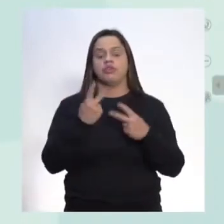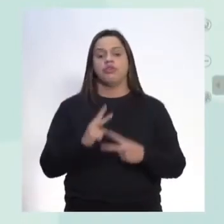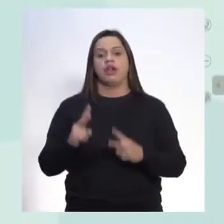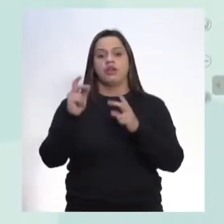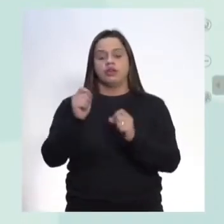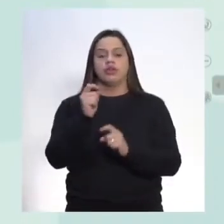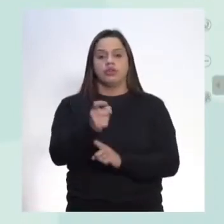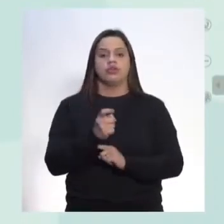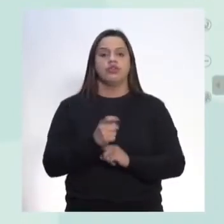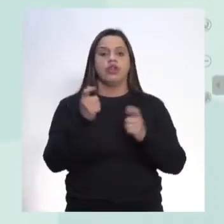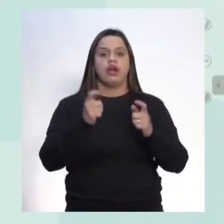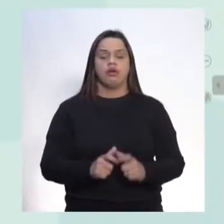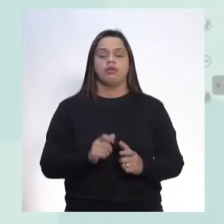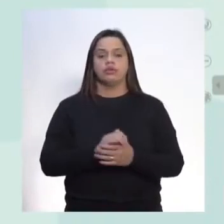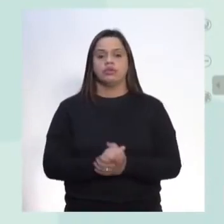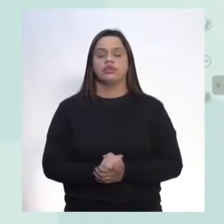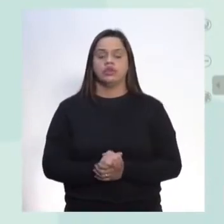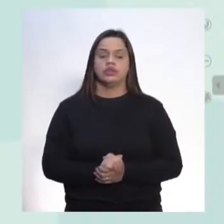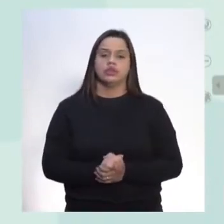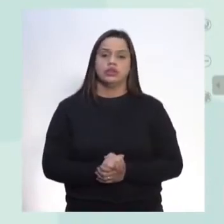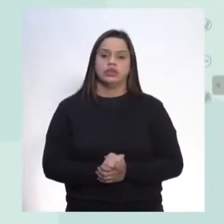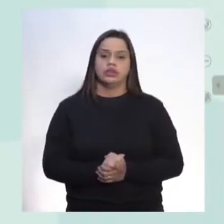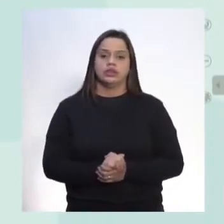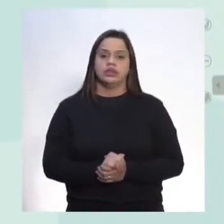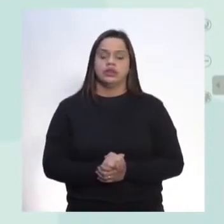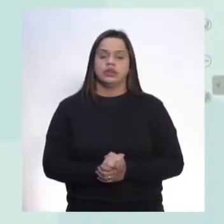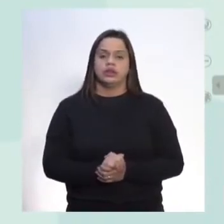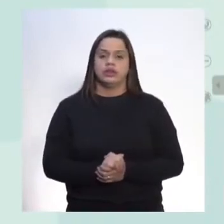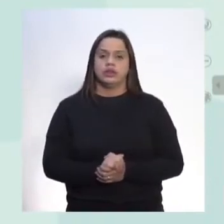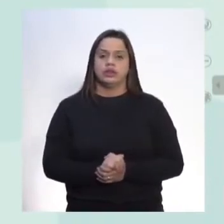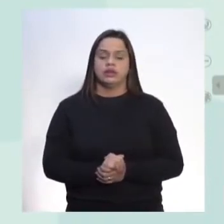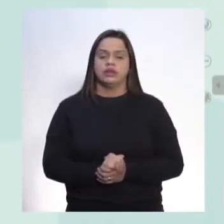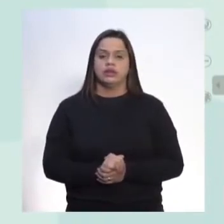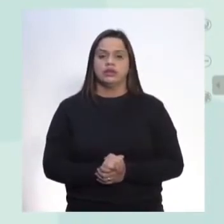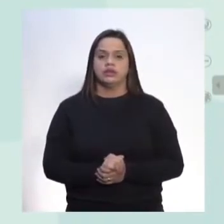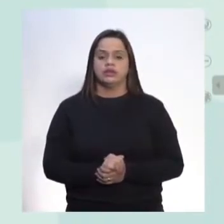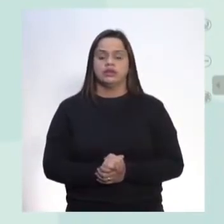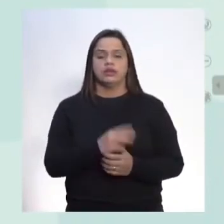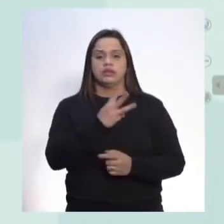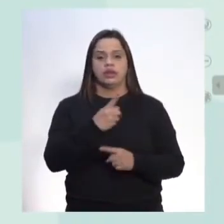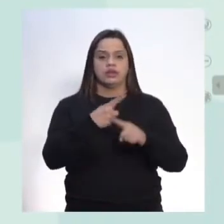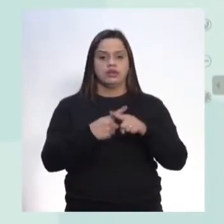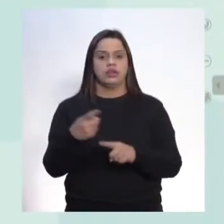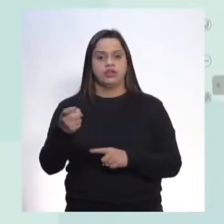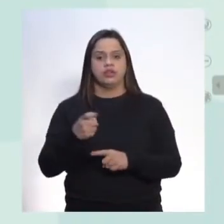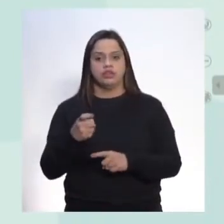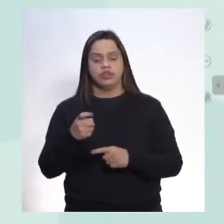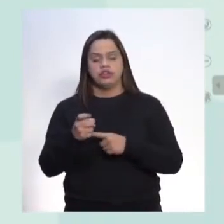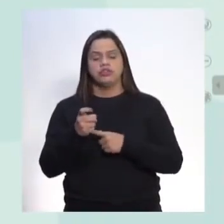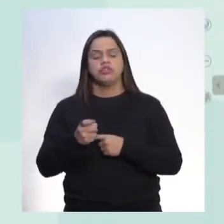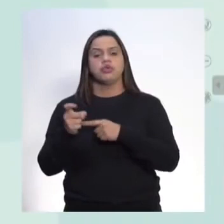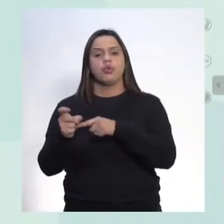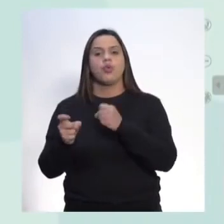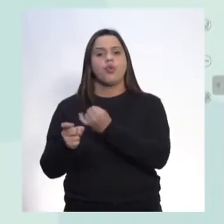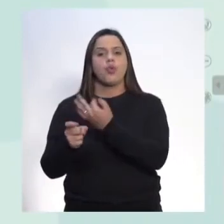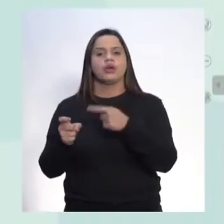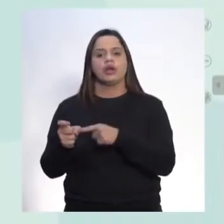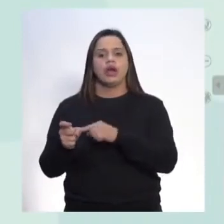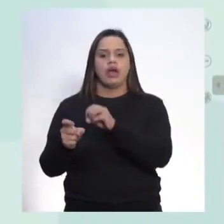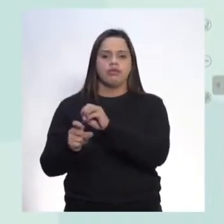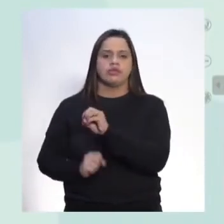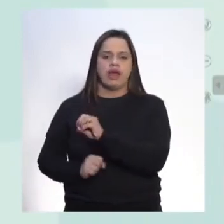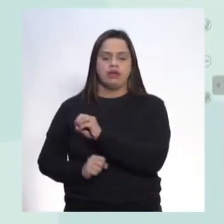do x aonde? Tá? Como sendo 0. Então, eu vou fazer 3 vezes o x, quanto que vale o meu x? 0. Portanto, 3 vezes